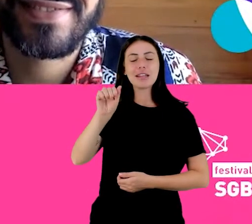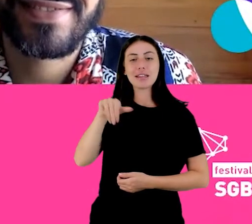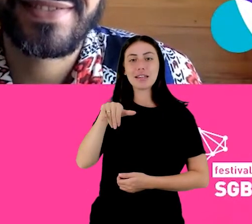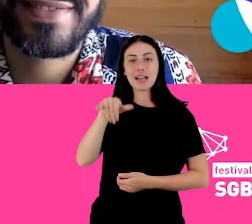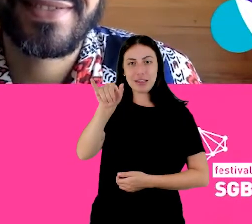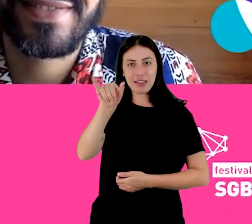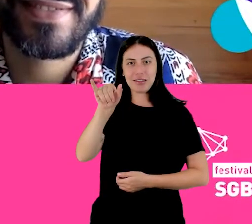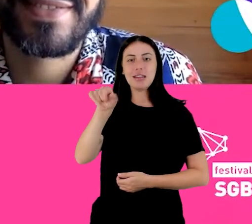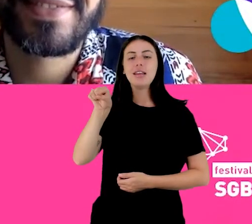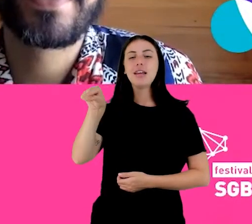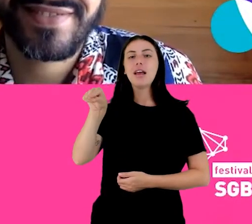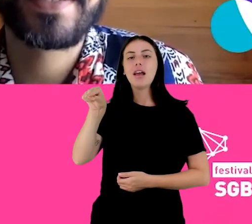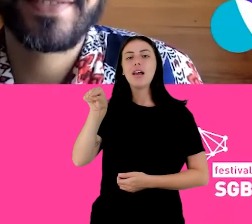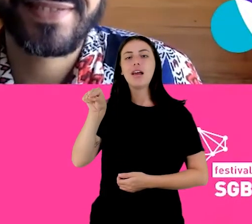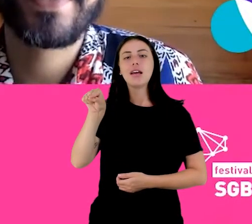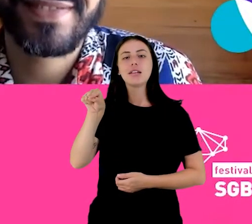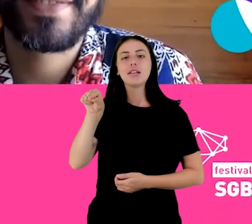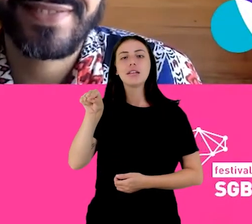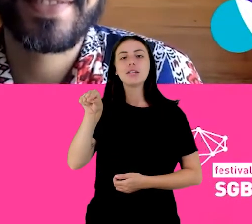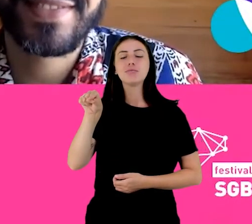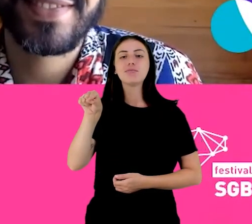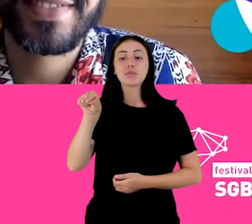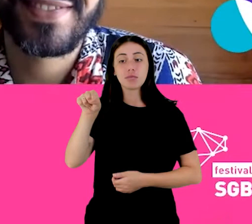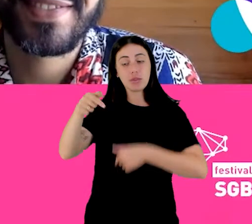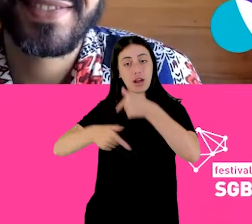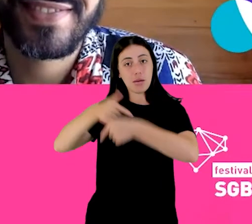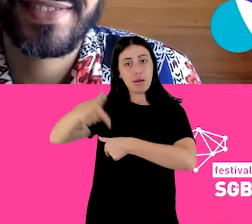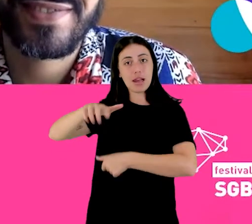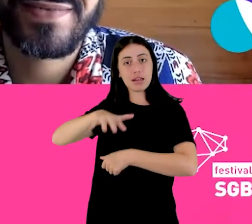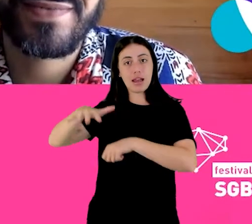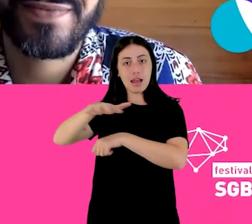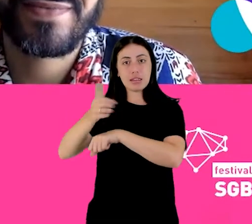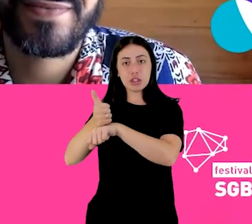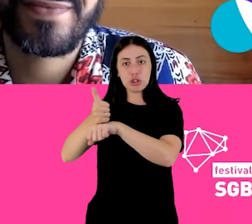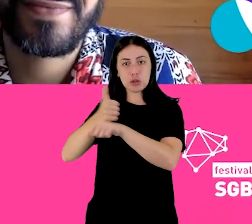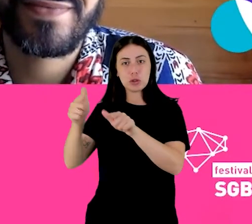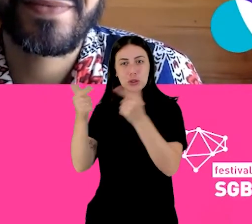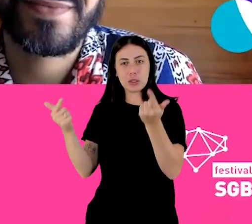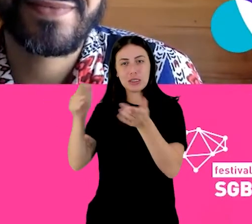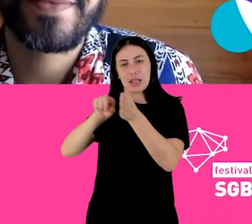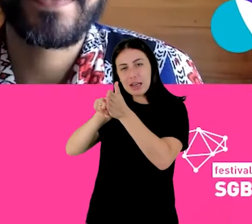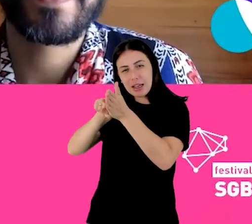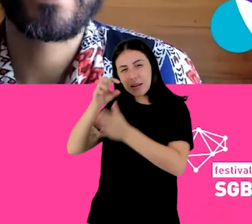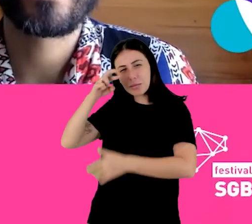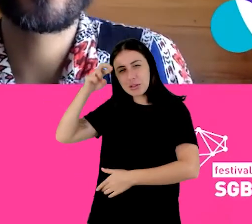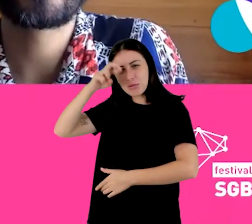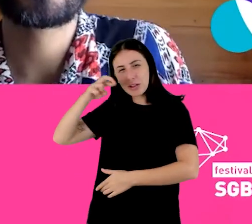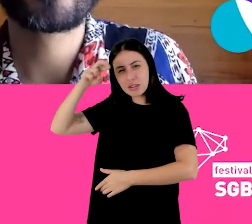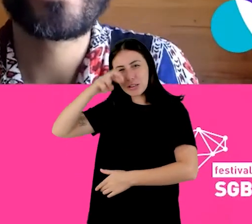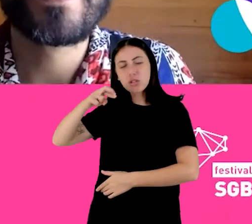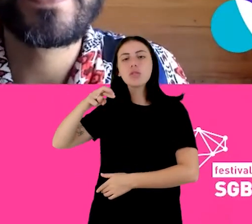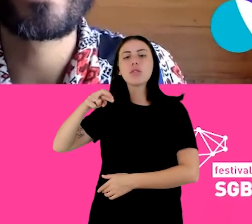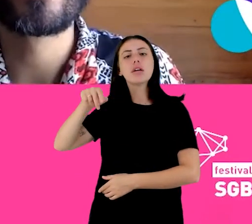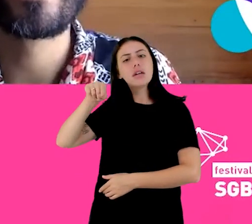é uma realizadora aí de São Paulo, ela tem a Fala, a produtora dela é a Fala, mas ela veio do jornalismo